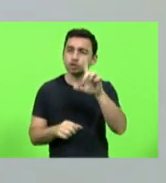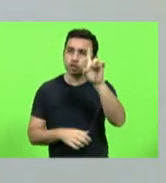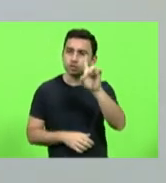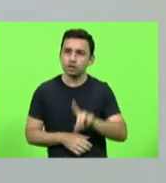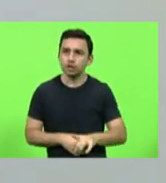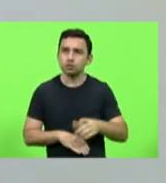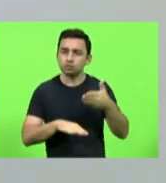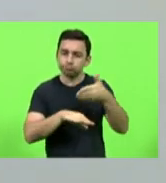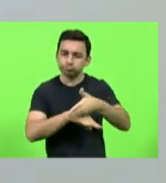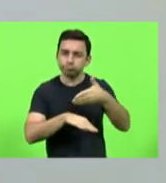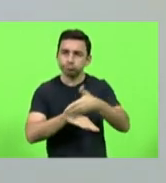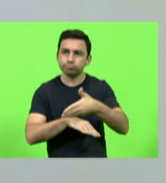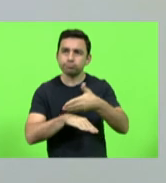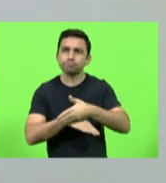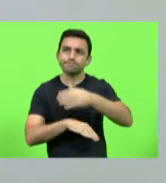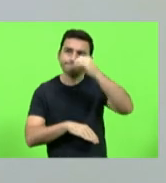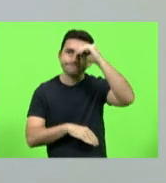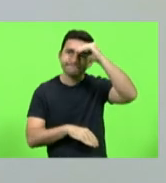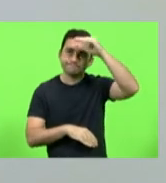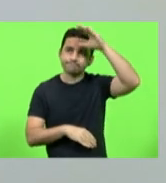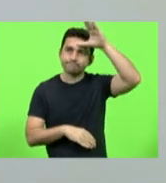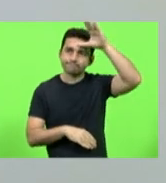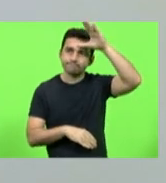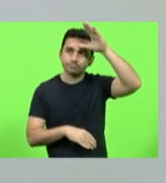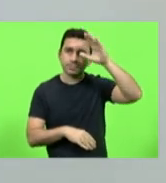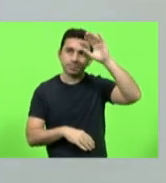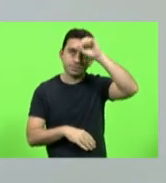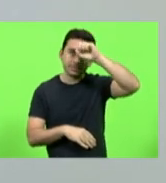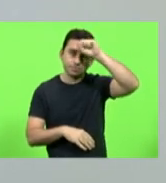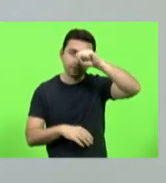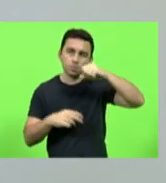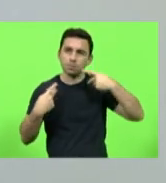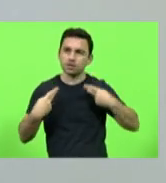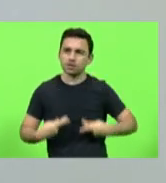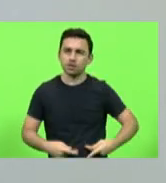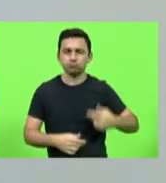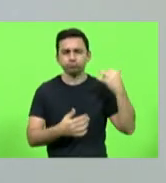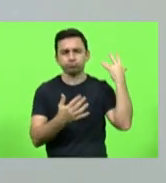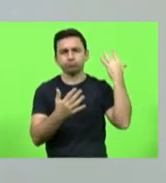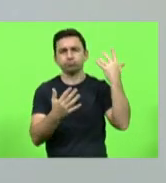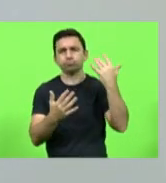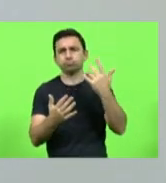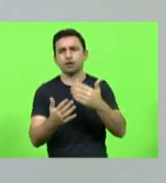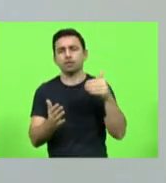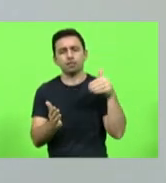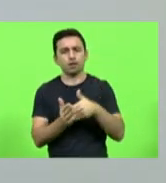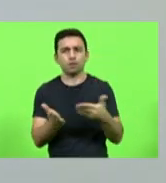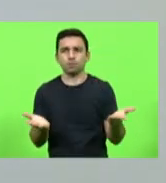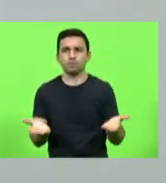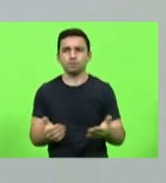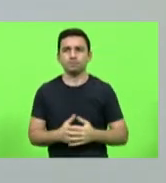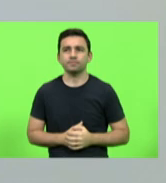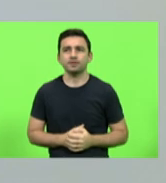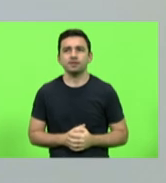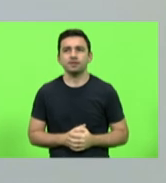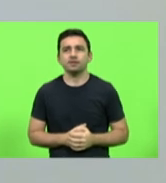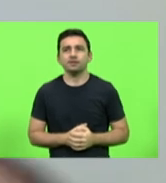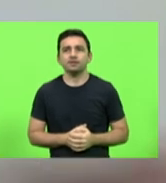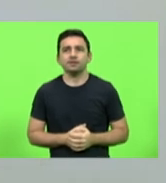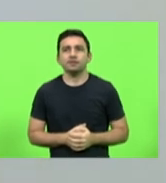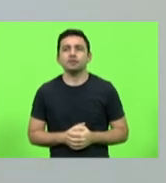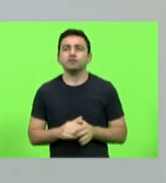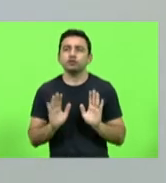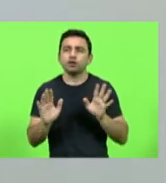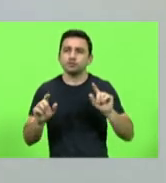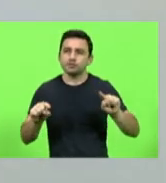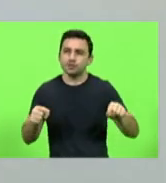aos conhecimentos produzidos pela humanidade por séculos. Bem, vencido o